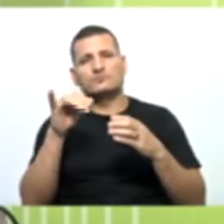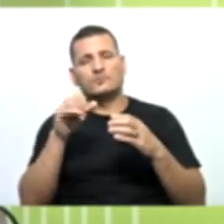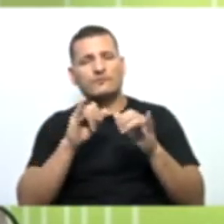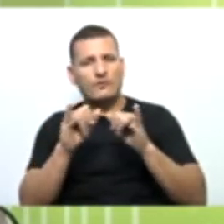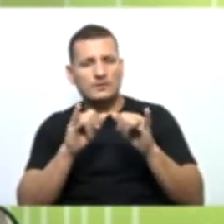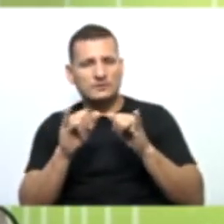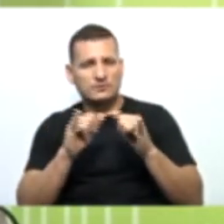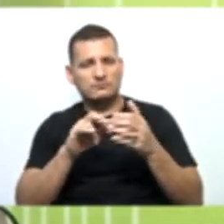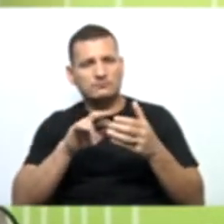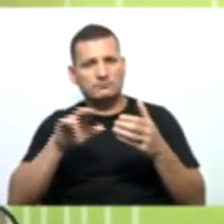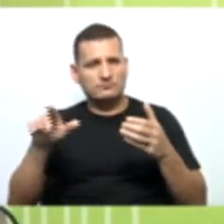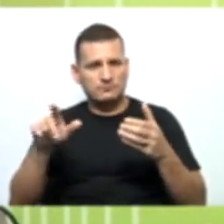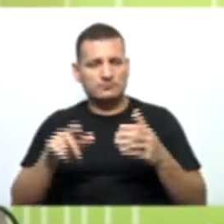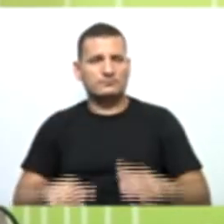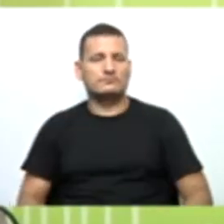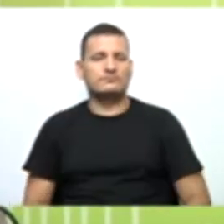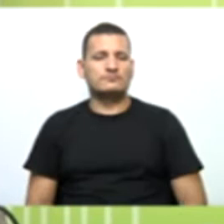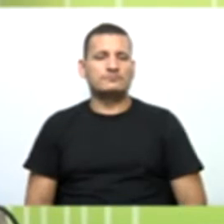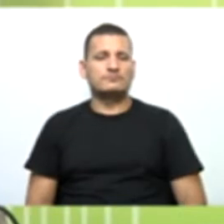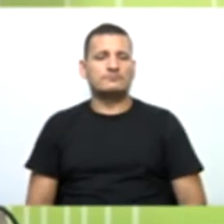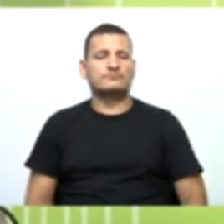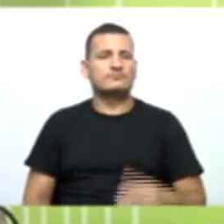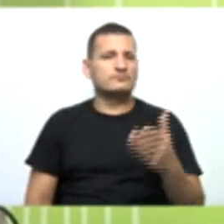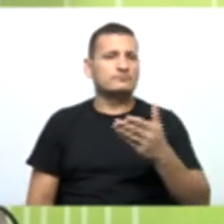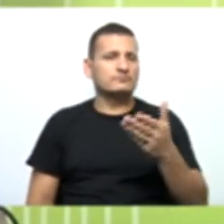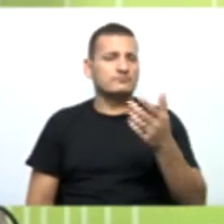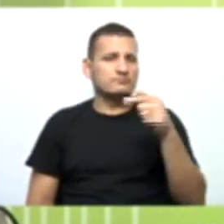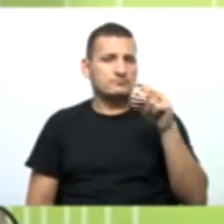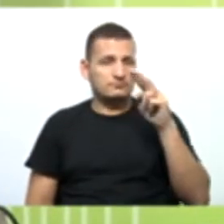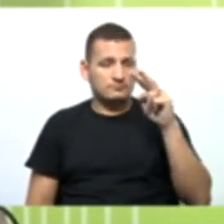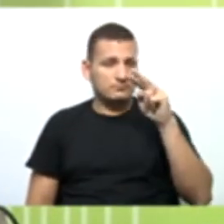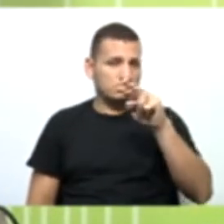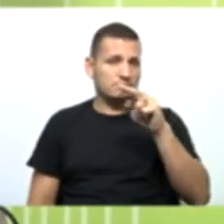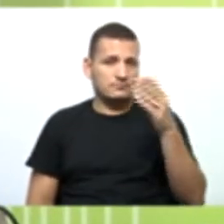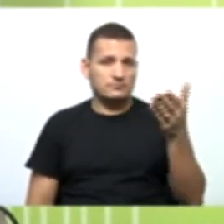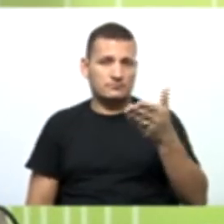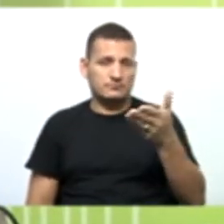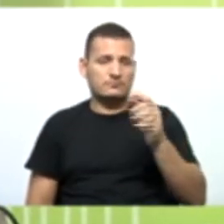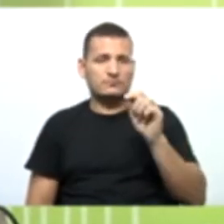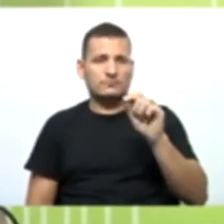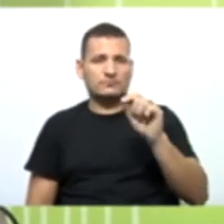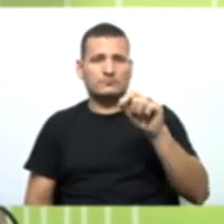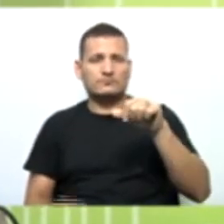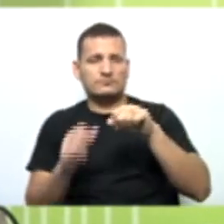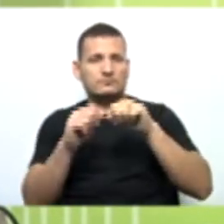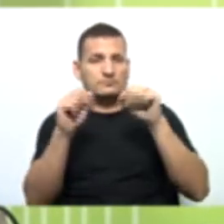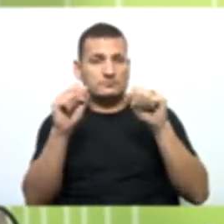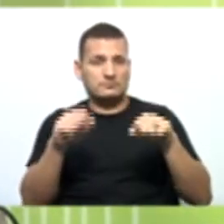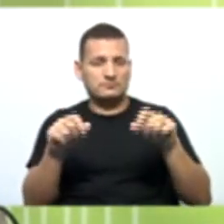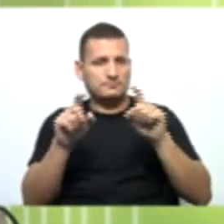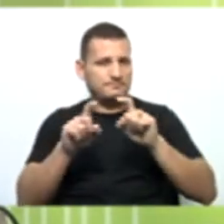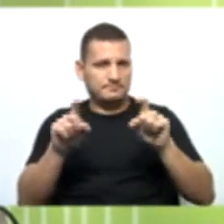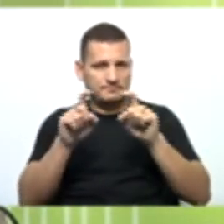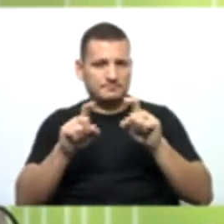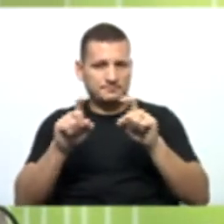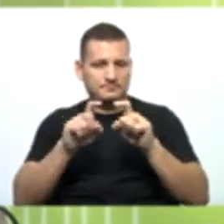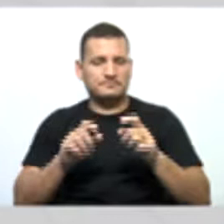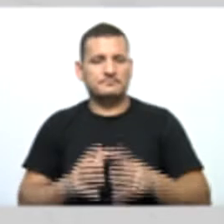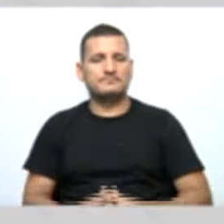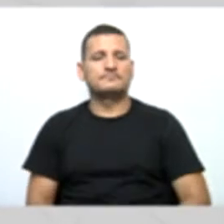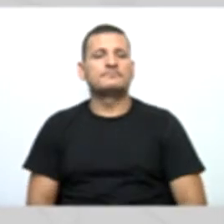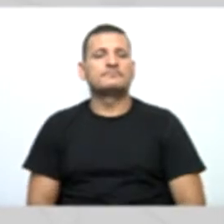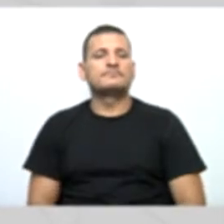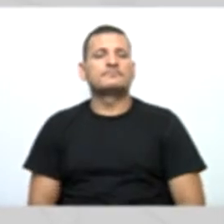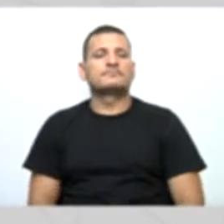certo? Agora vamos aqui trazer realmente o que é um sistema, né, um sistema computacional. Vamos lá, aqui, ó.